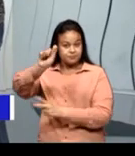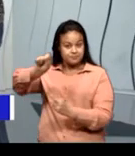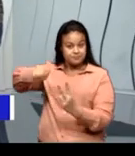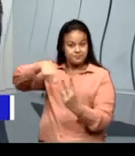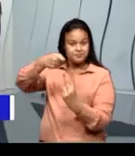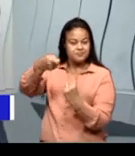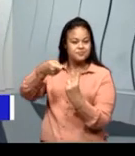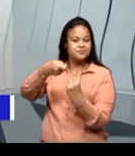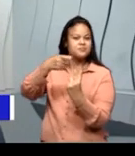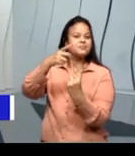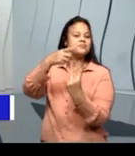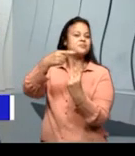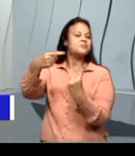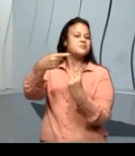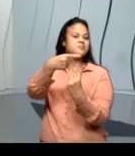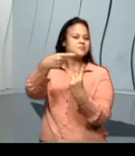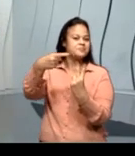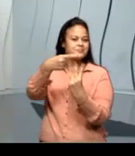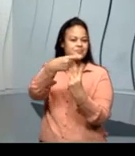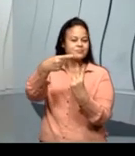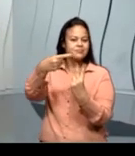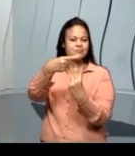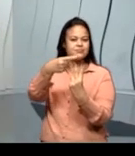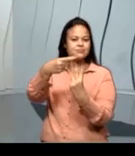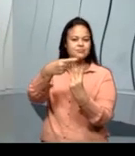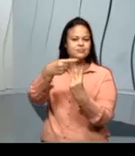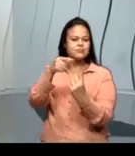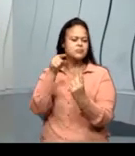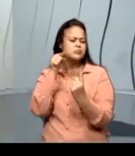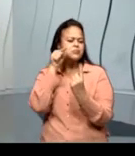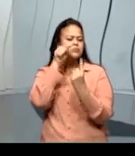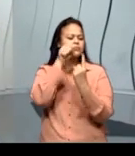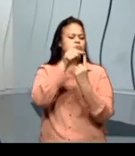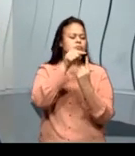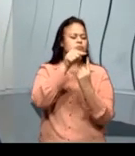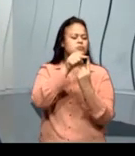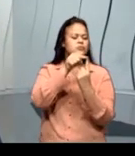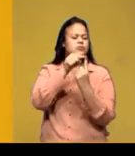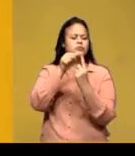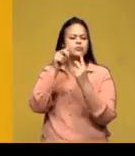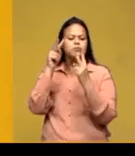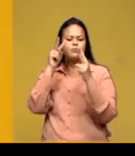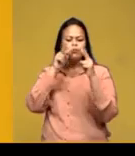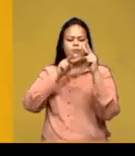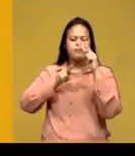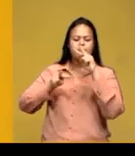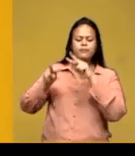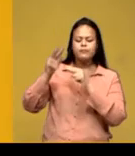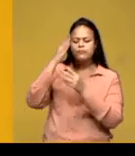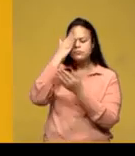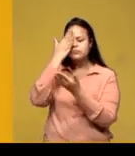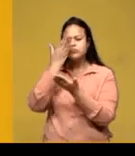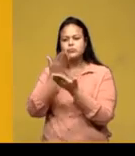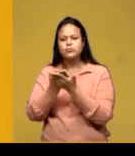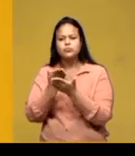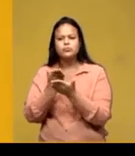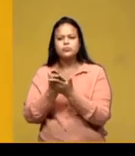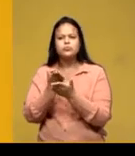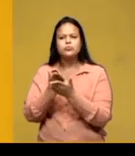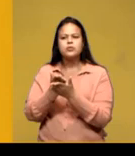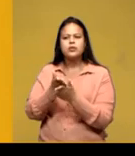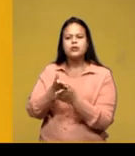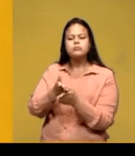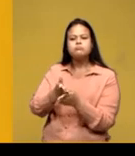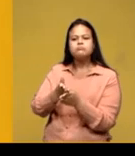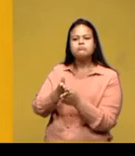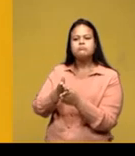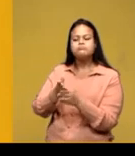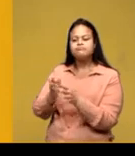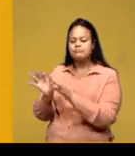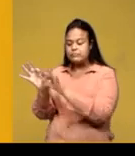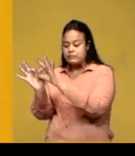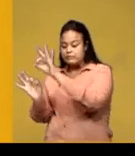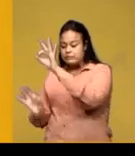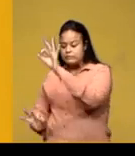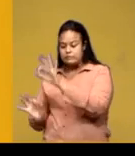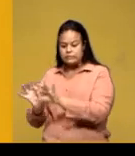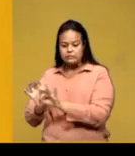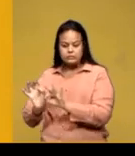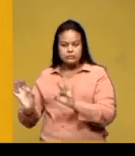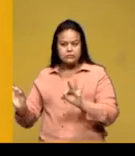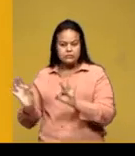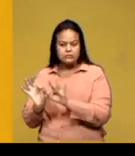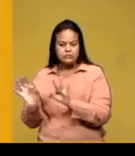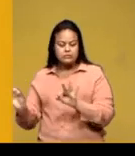grandezas escalares e vetoriais, identificar o módulo, a direção e o sentido de uma grandeza e